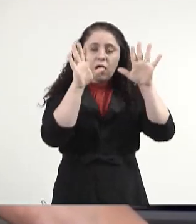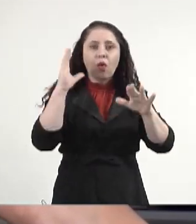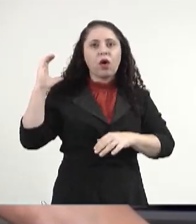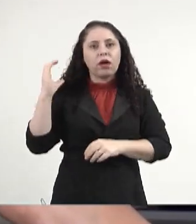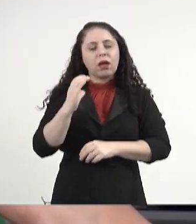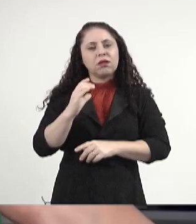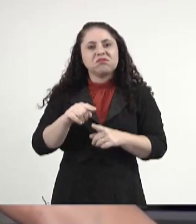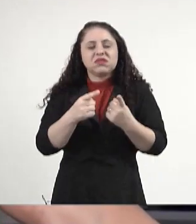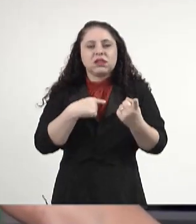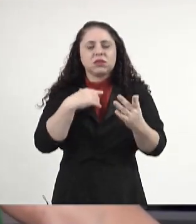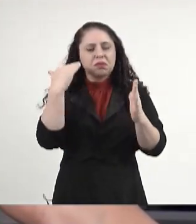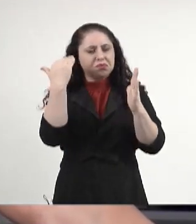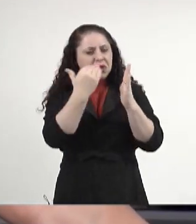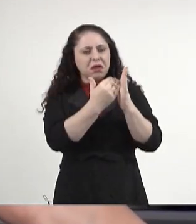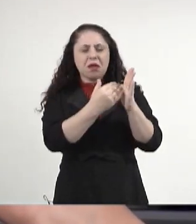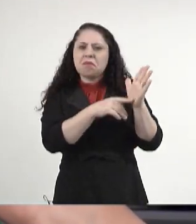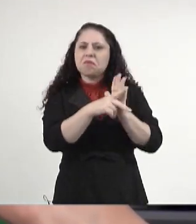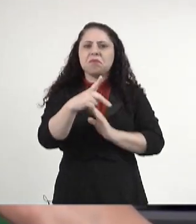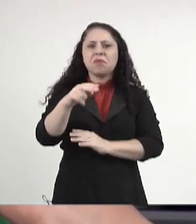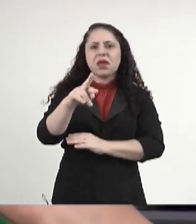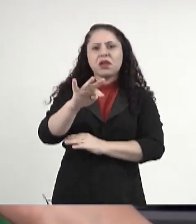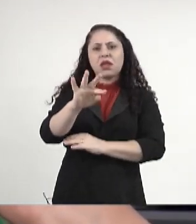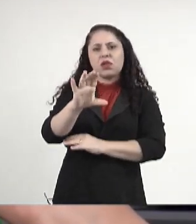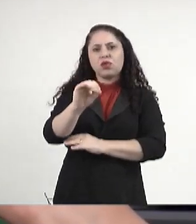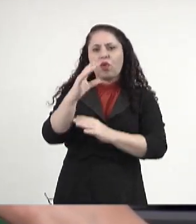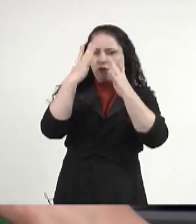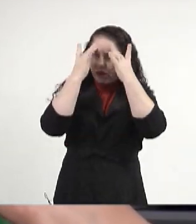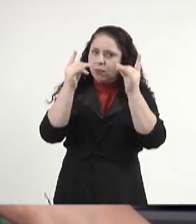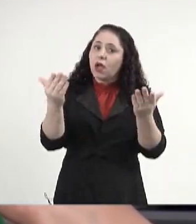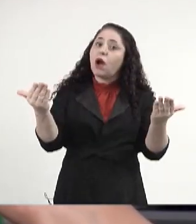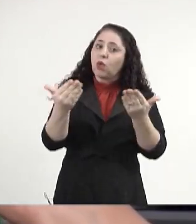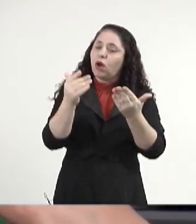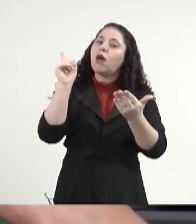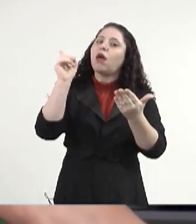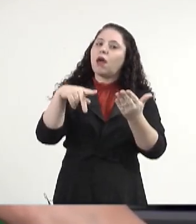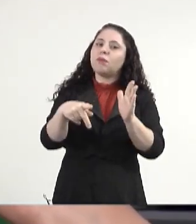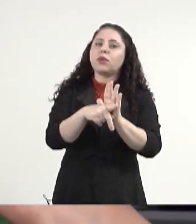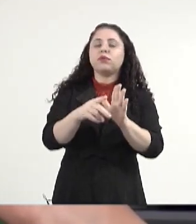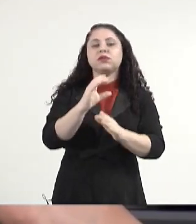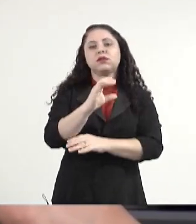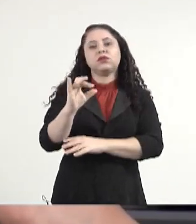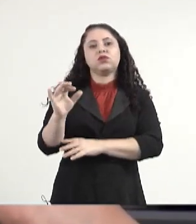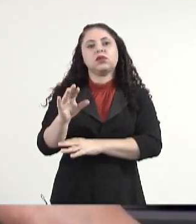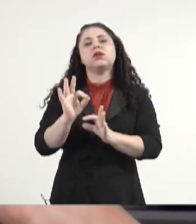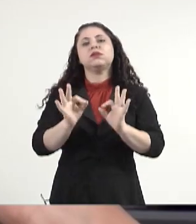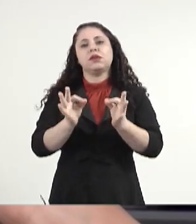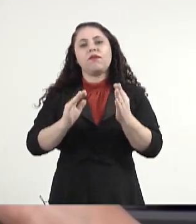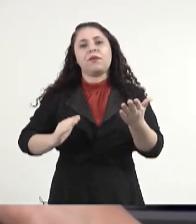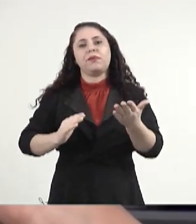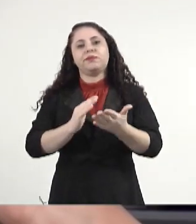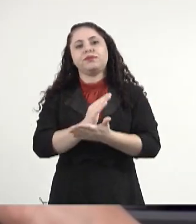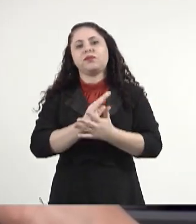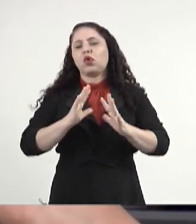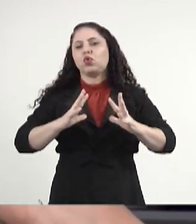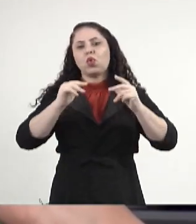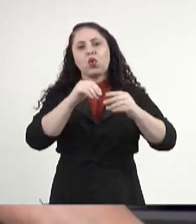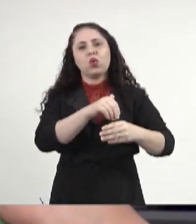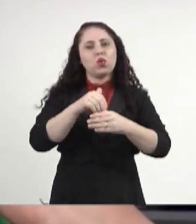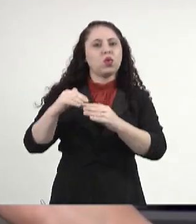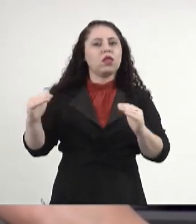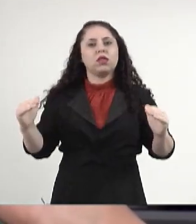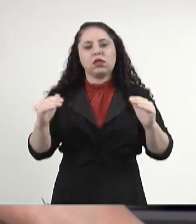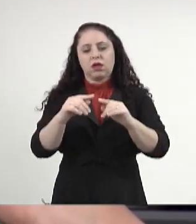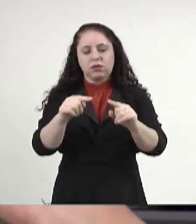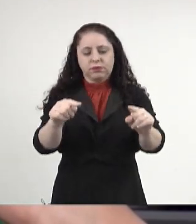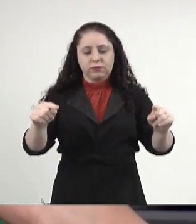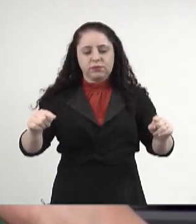eram reconhecidas como peritos oficiais. Então, hoje, na CCJ, eu tenho certeza que vai ser aprovado por todos os deputados